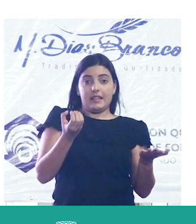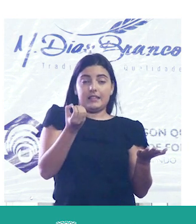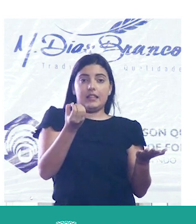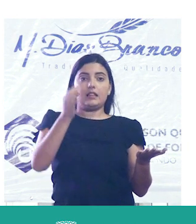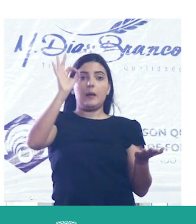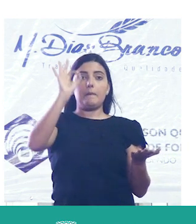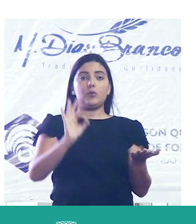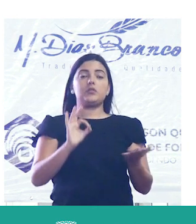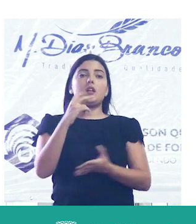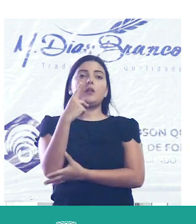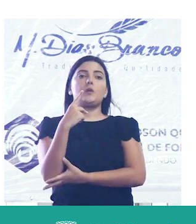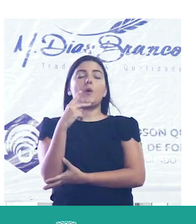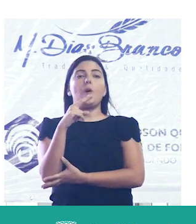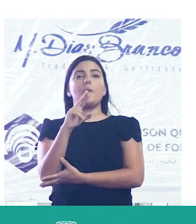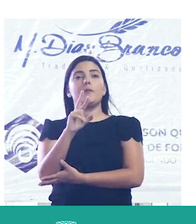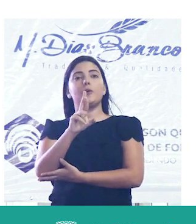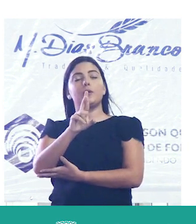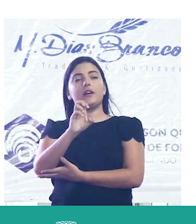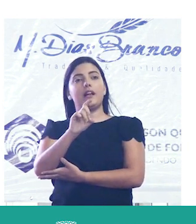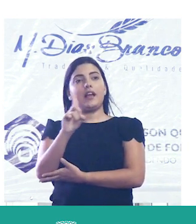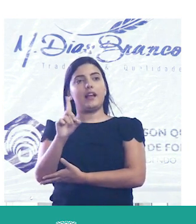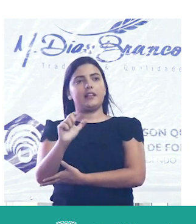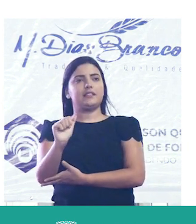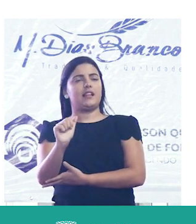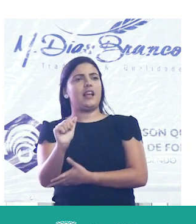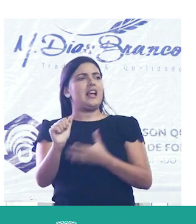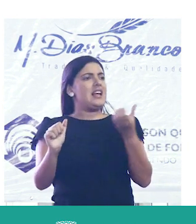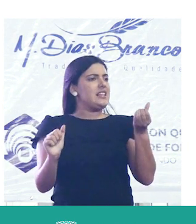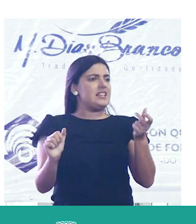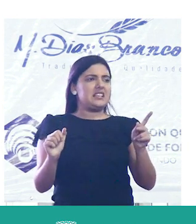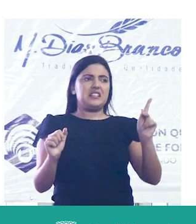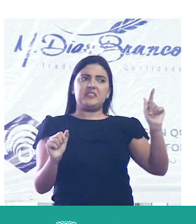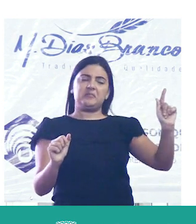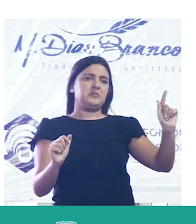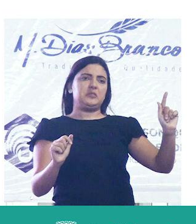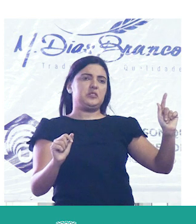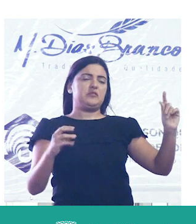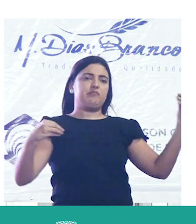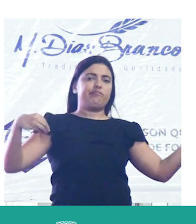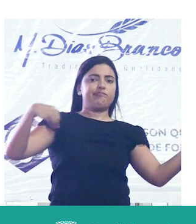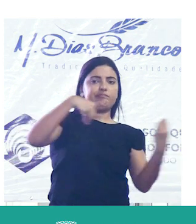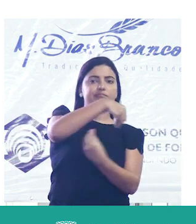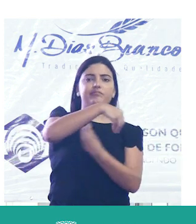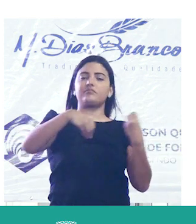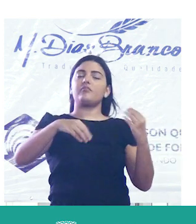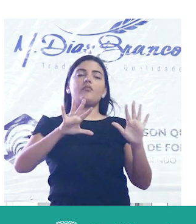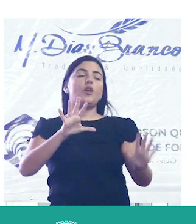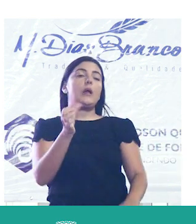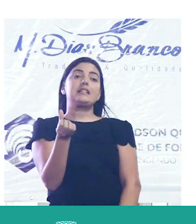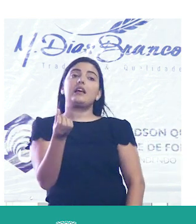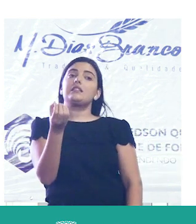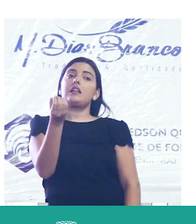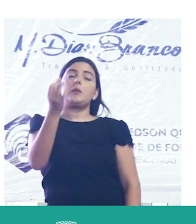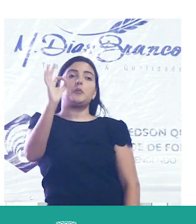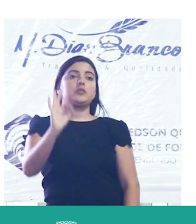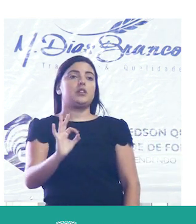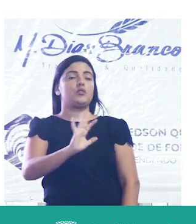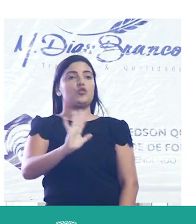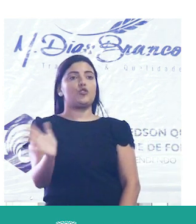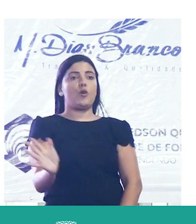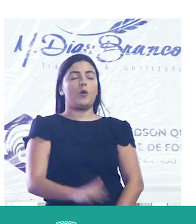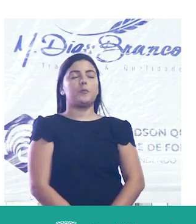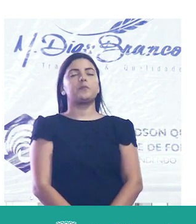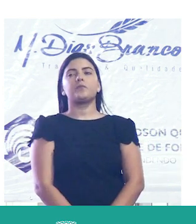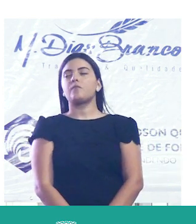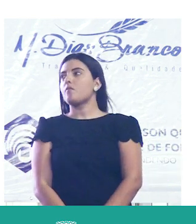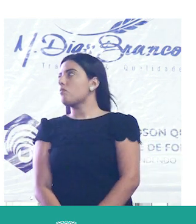60% de pureza. Então esses 6 kg não irão reagir. Só irão reagir 60% dele. Que